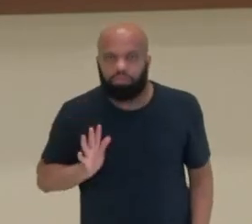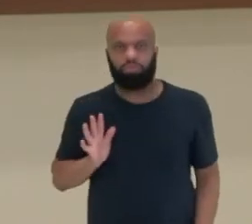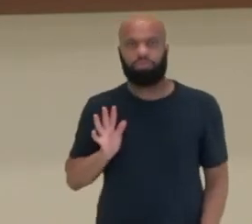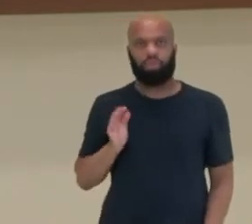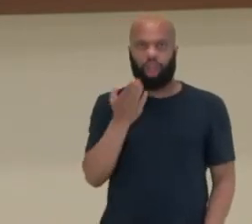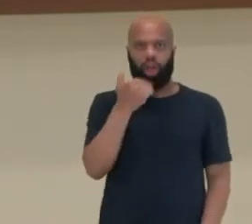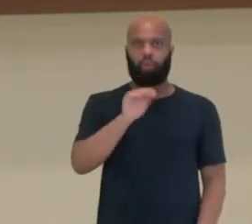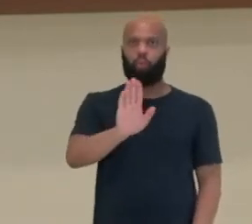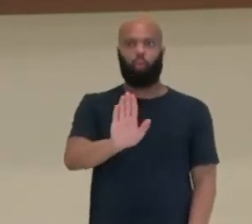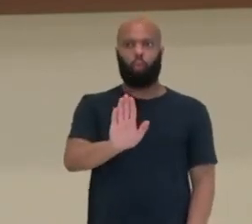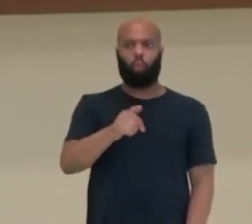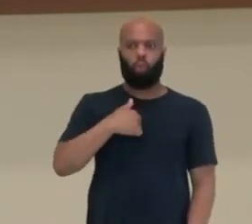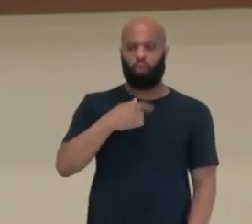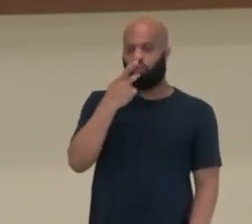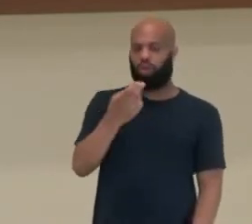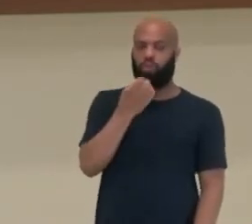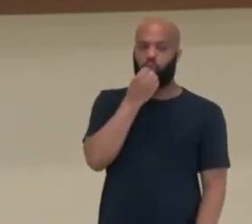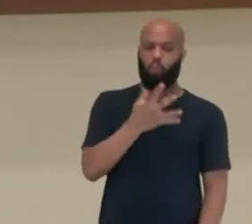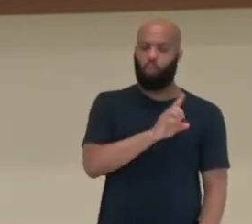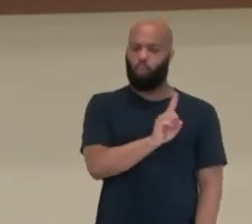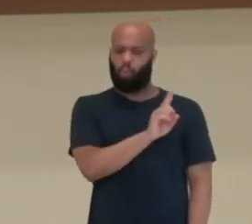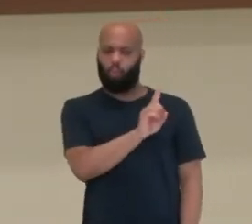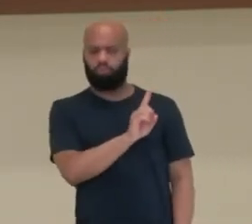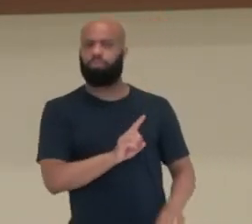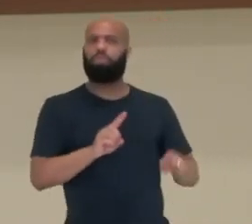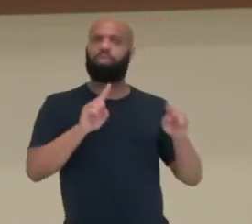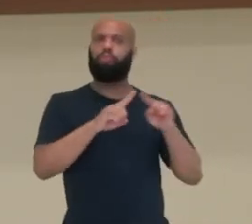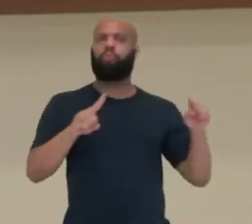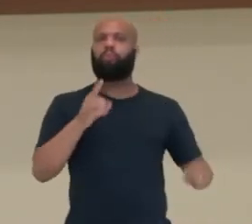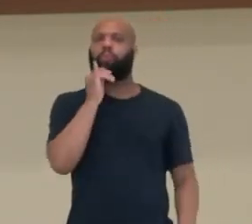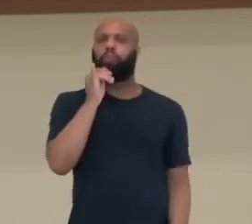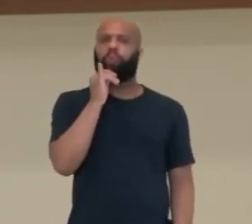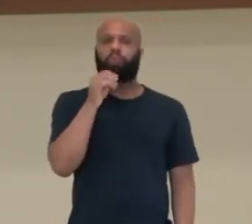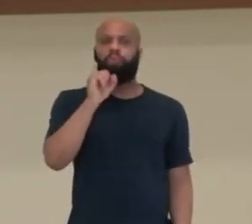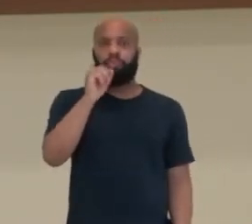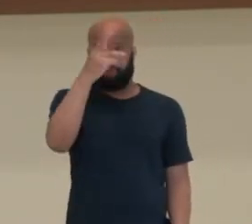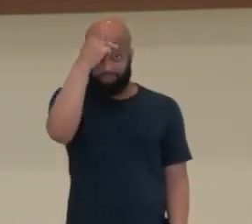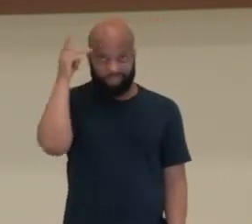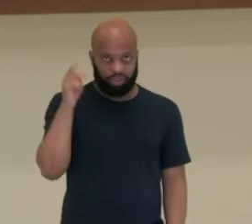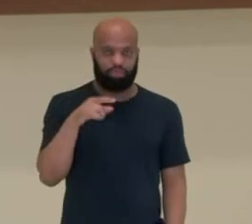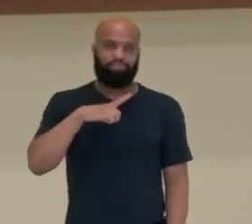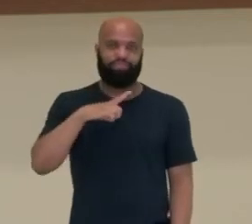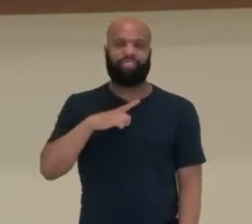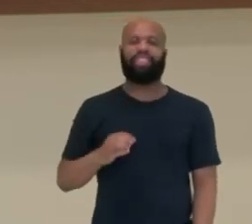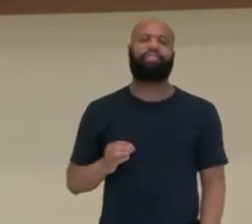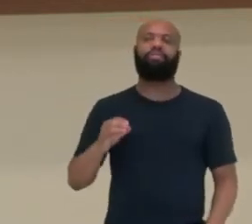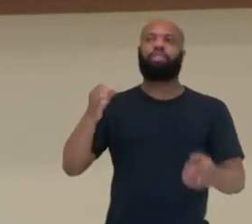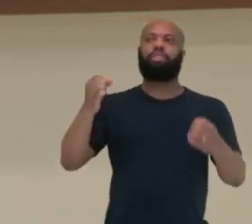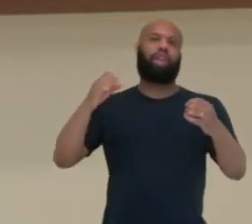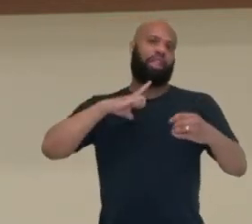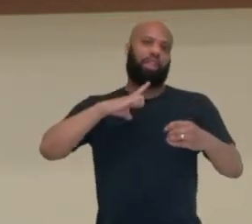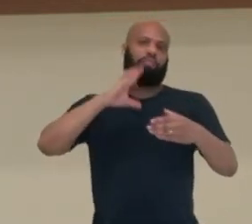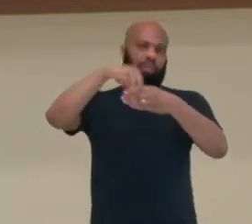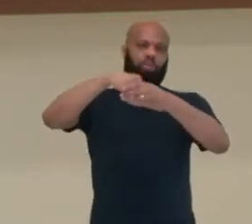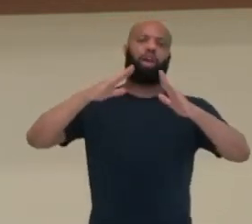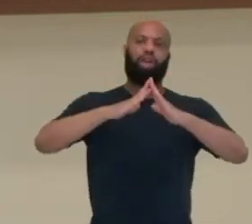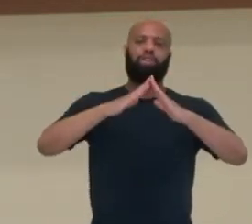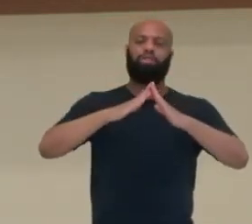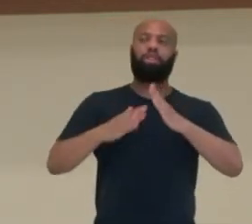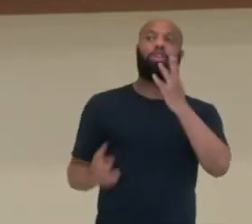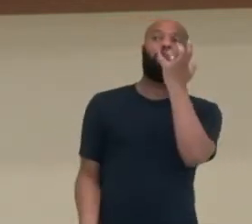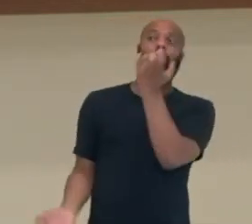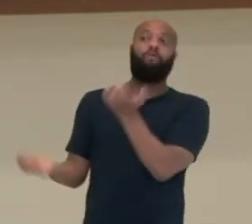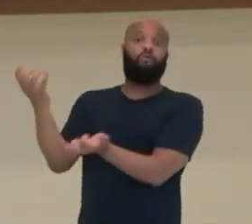comer e vou julgar se é bom ou não. Imagine uma pessoa que está dentro de casa e de repente começa a pegar